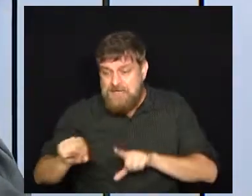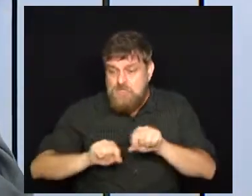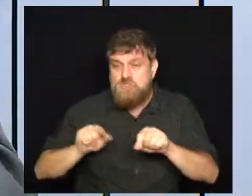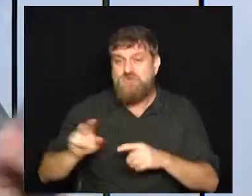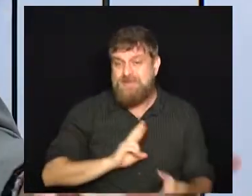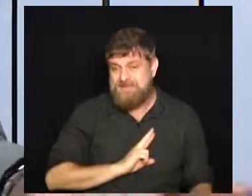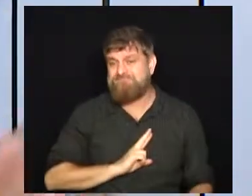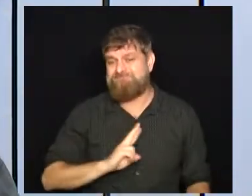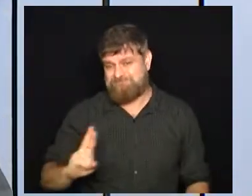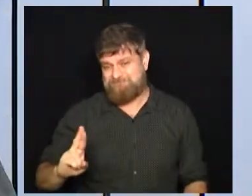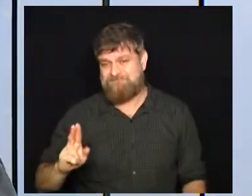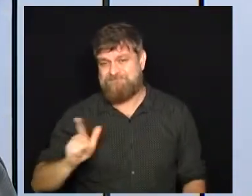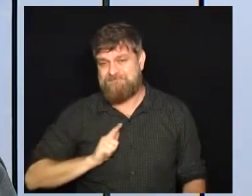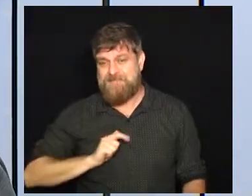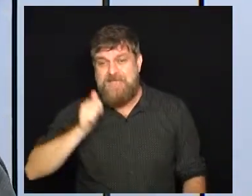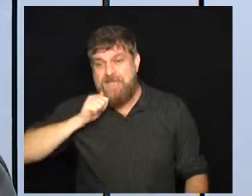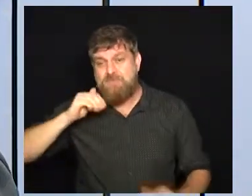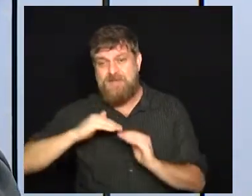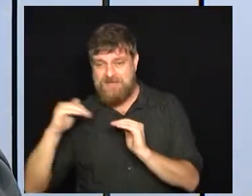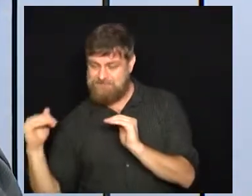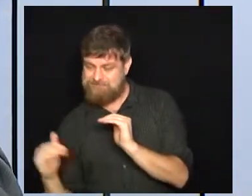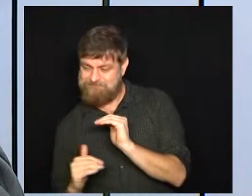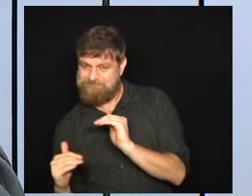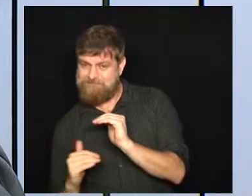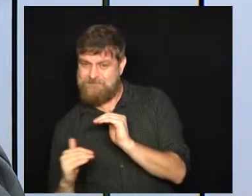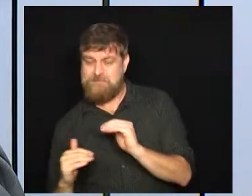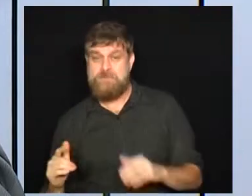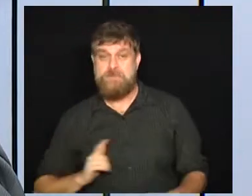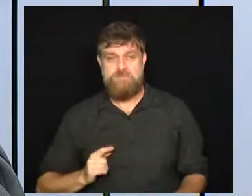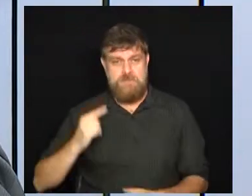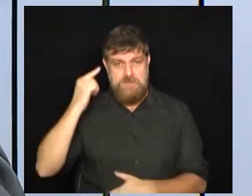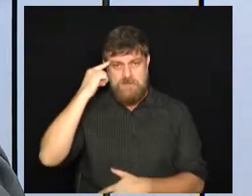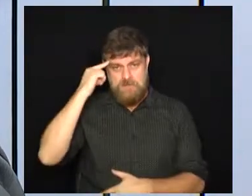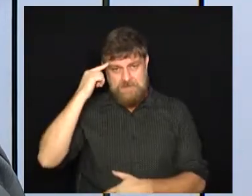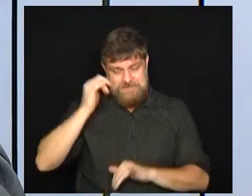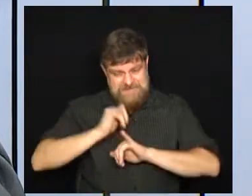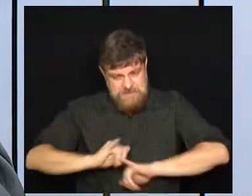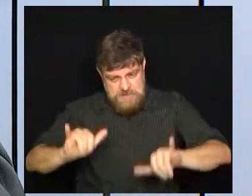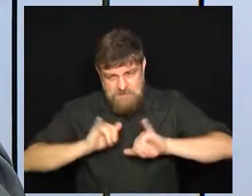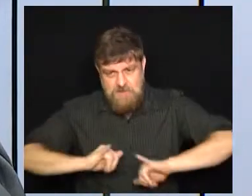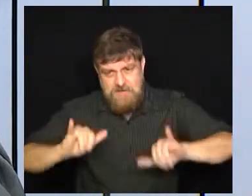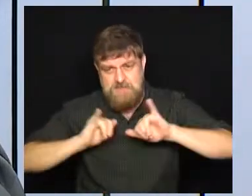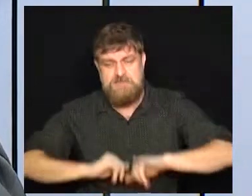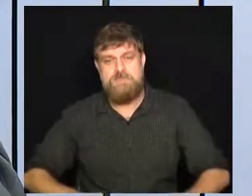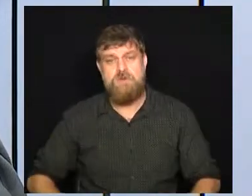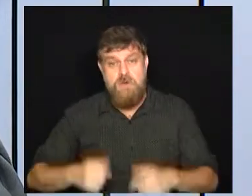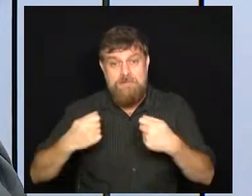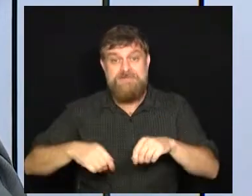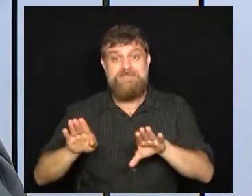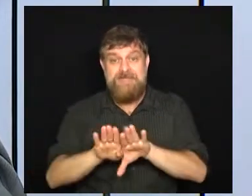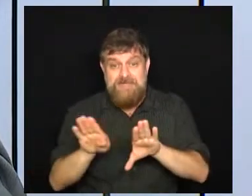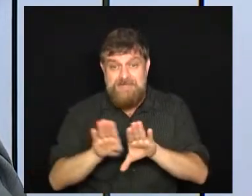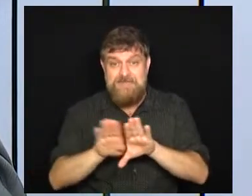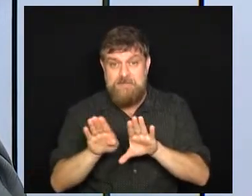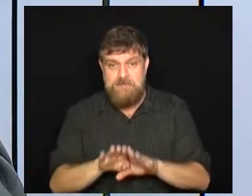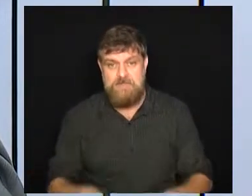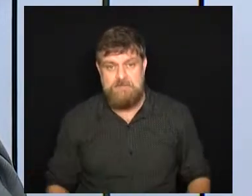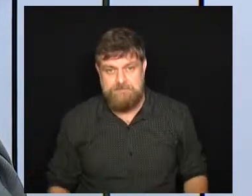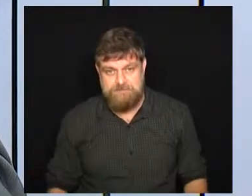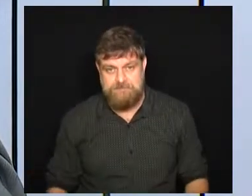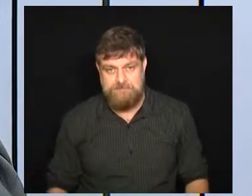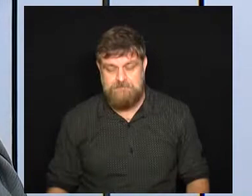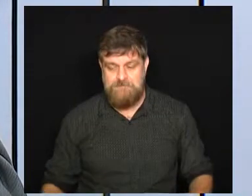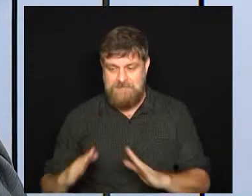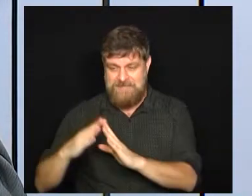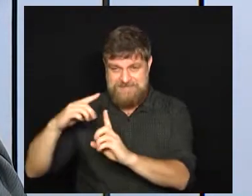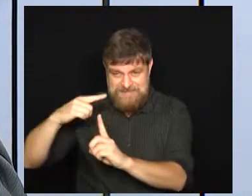religiosas, diversas opções religiosas. Eu penso que na divulgação nós temos que também, dentro das